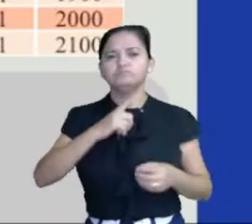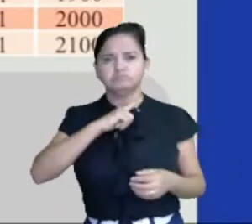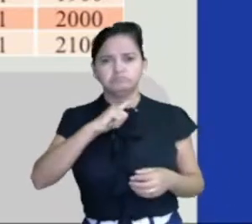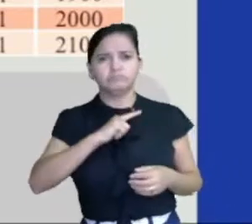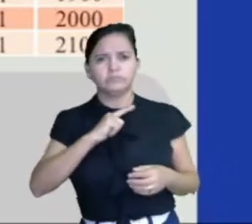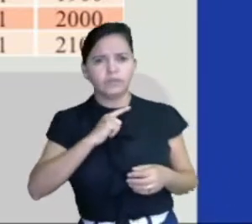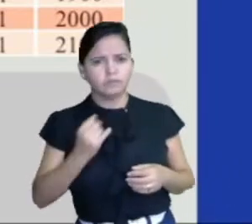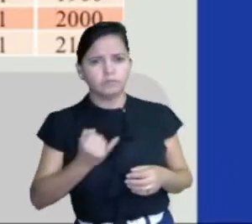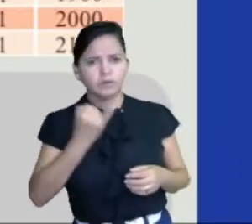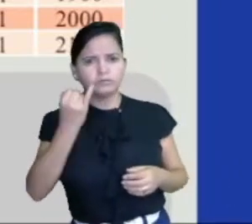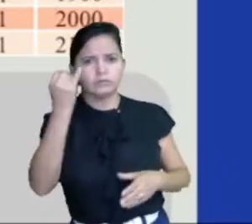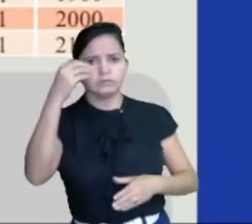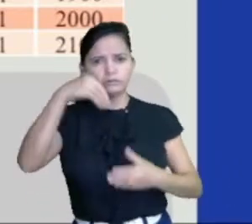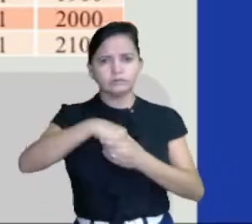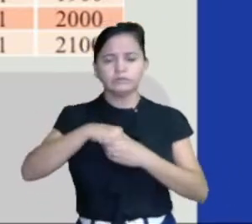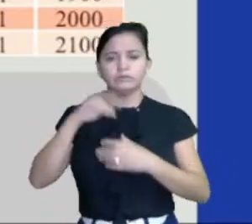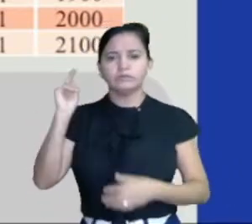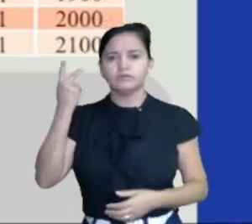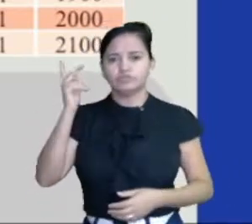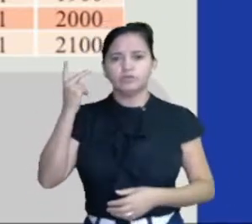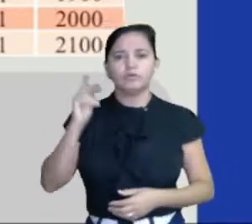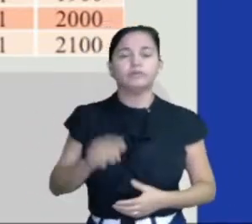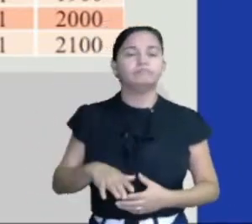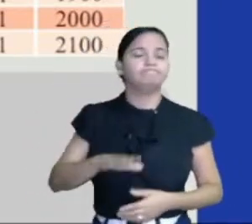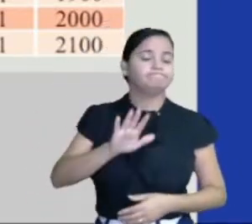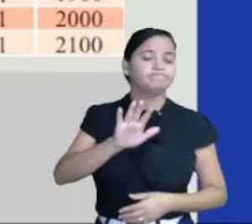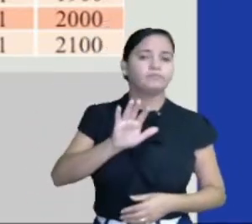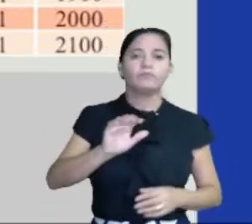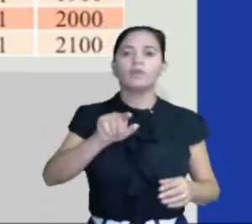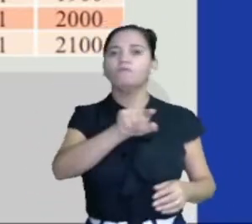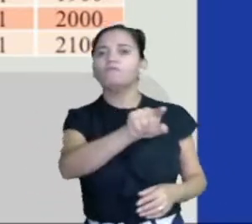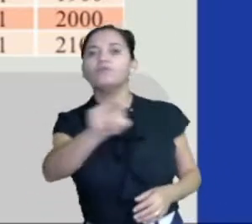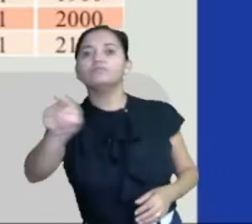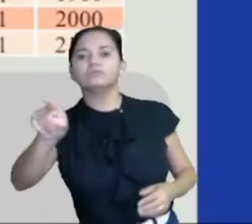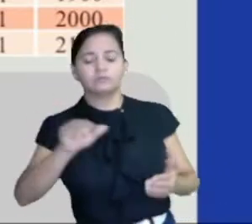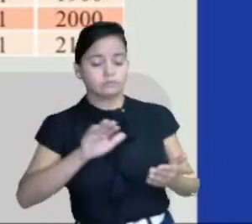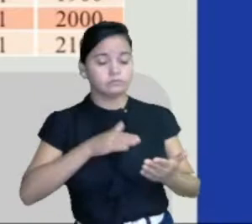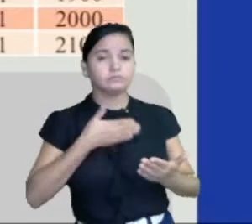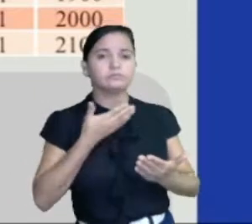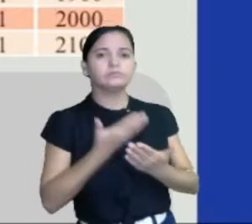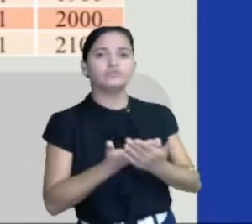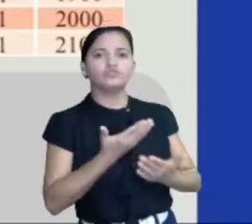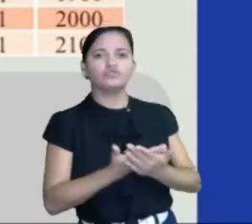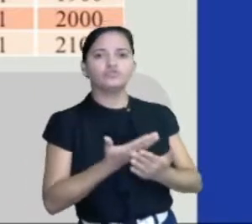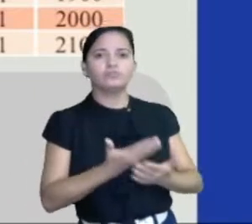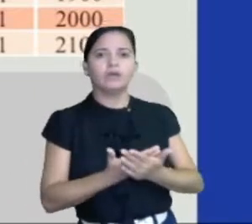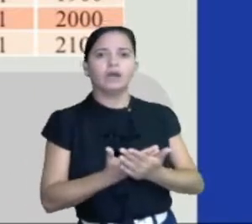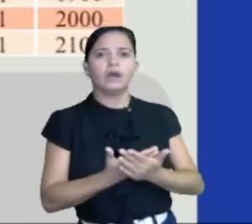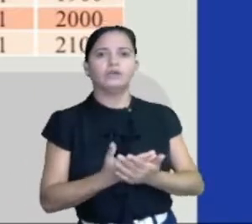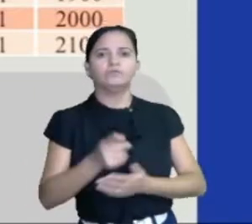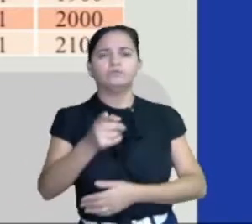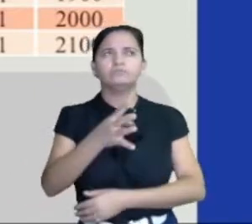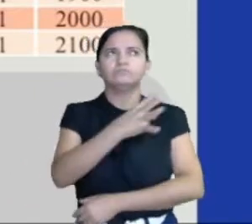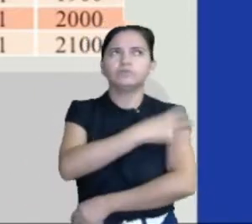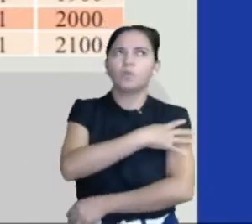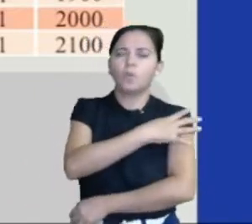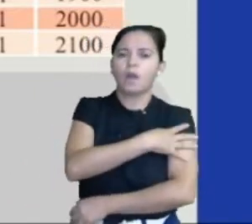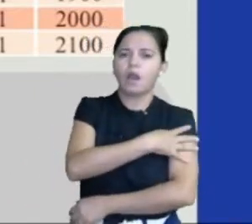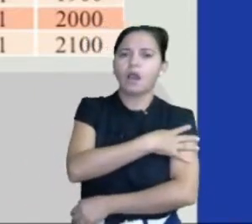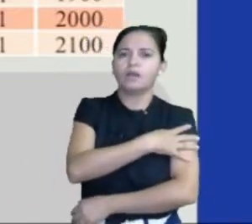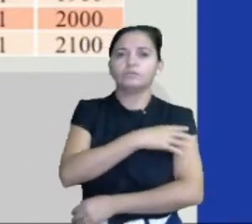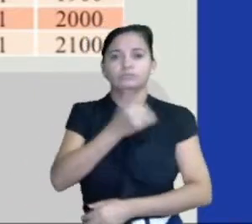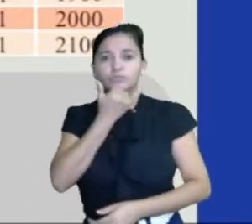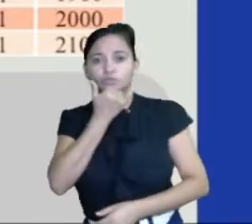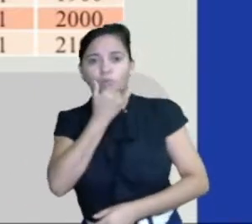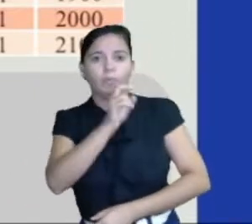da história. Então, quando vocês estão estudando, vocês estudam lá atrás no quarto ano,